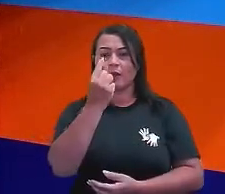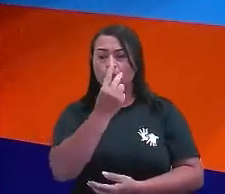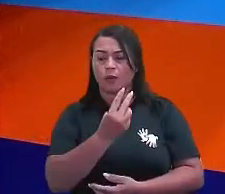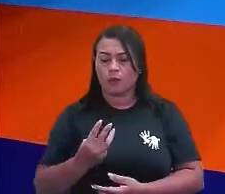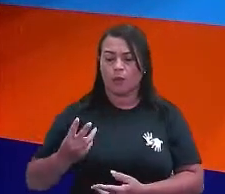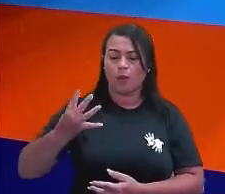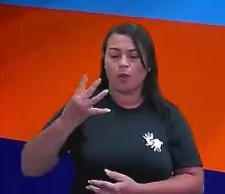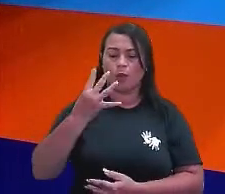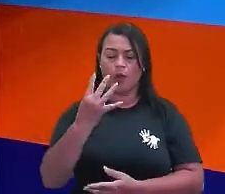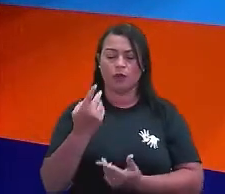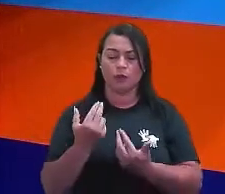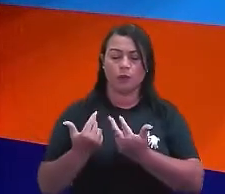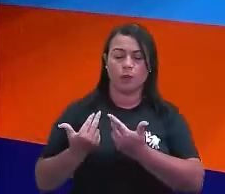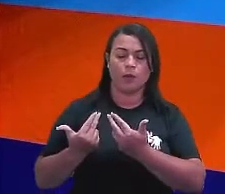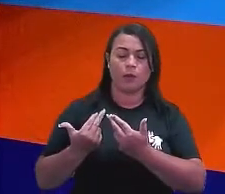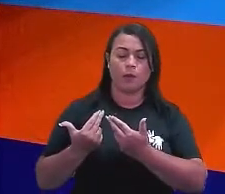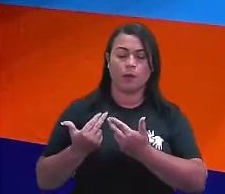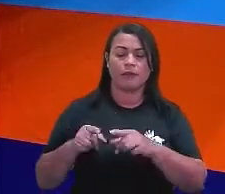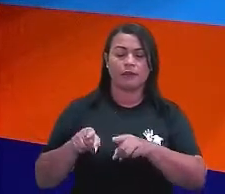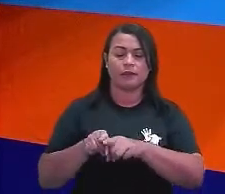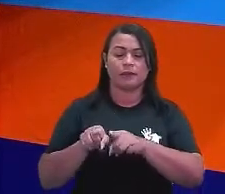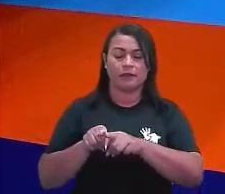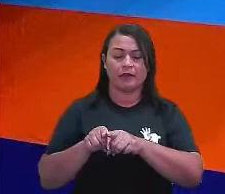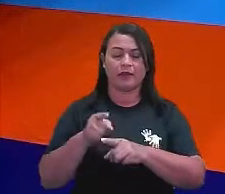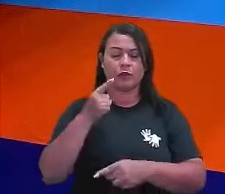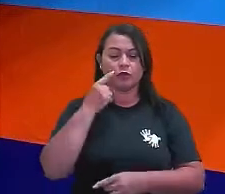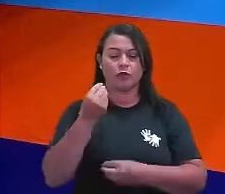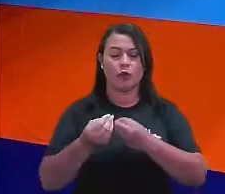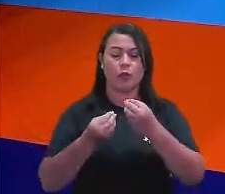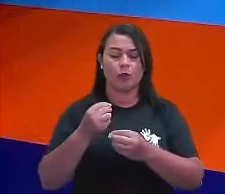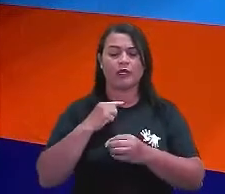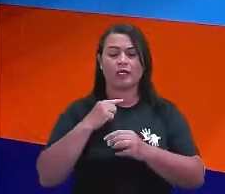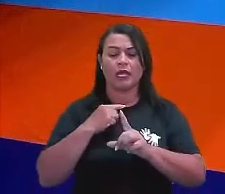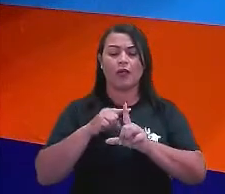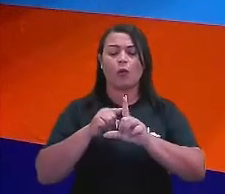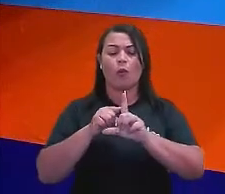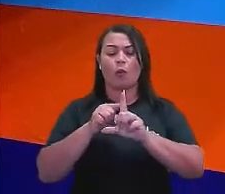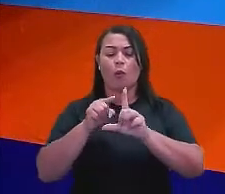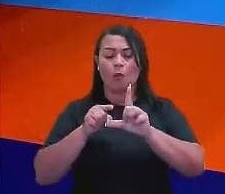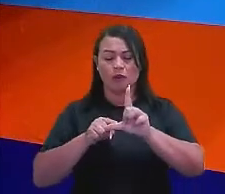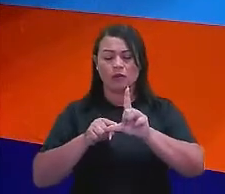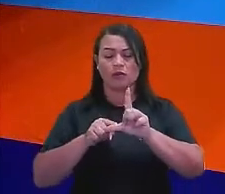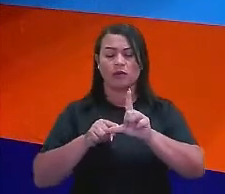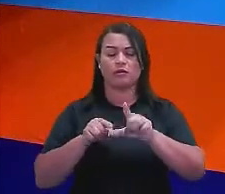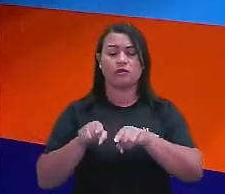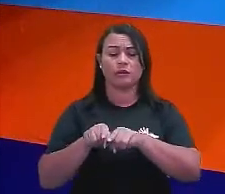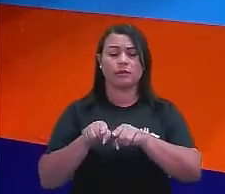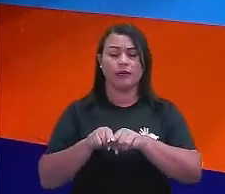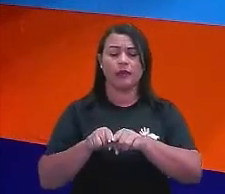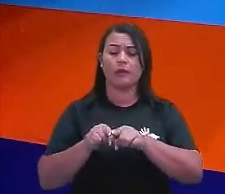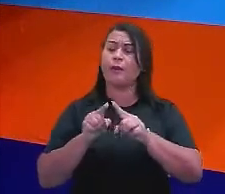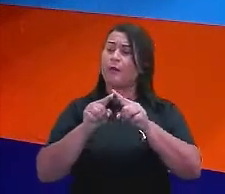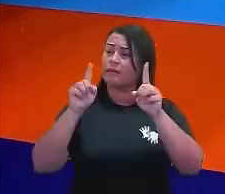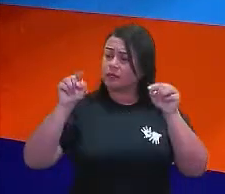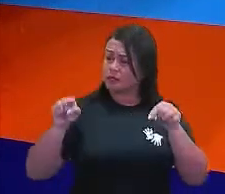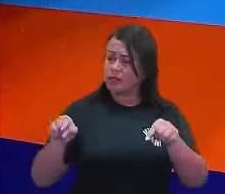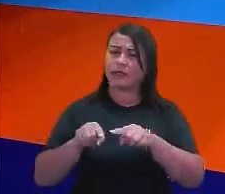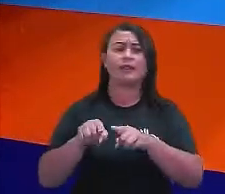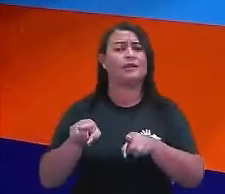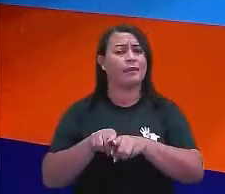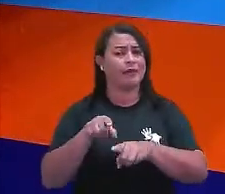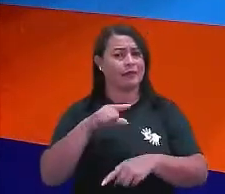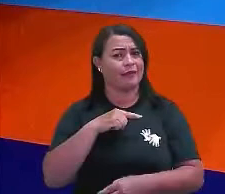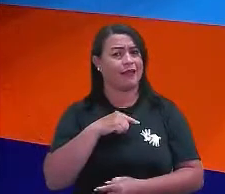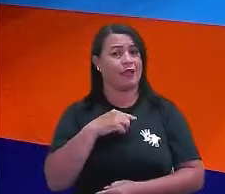seja, iguais, e 4 ângulos retos. Ah, professora, mas o retângulo também tem 4 lados.